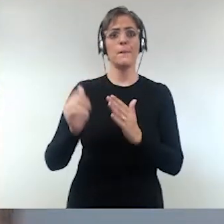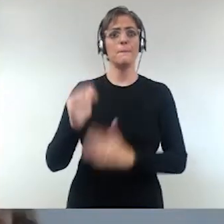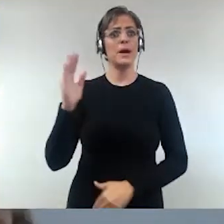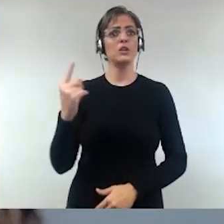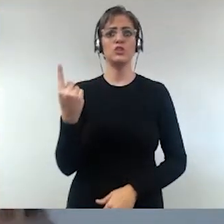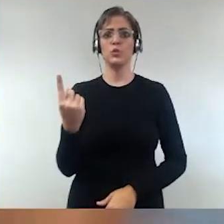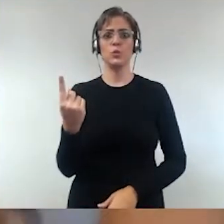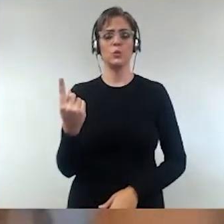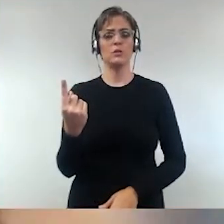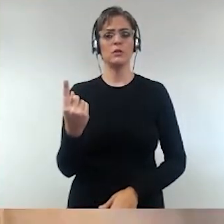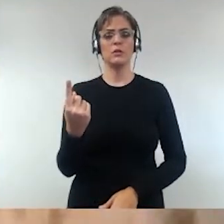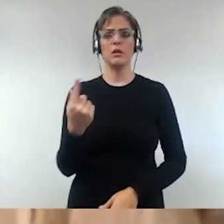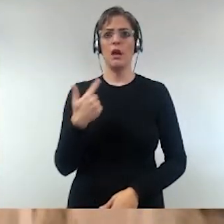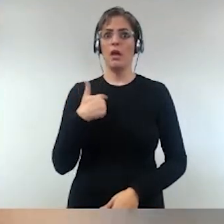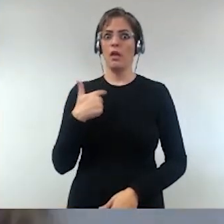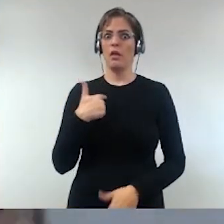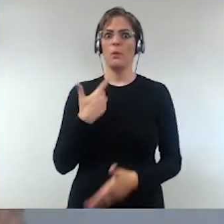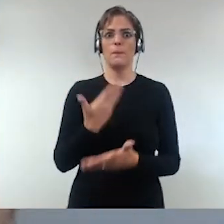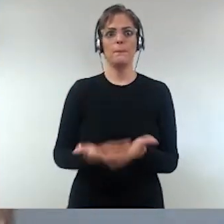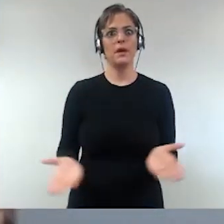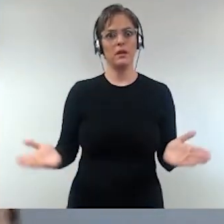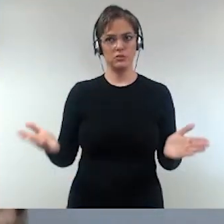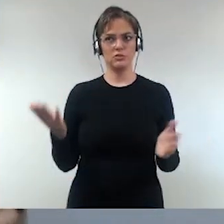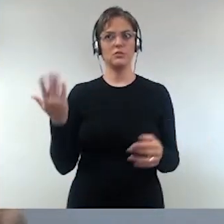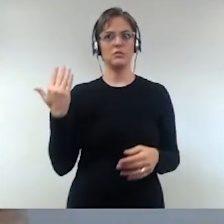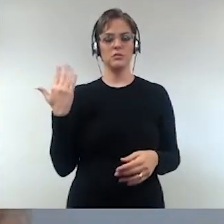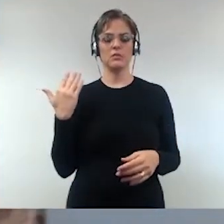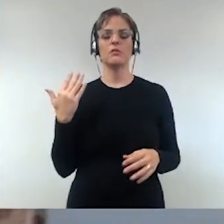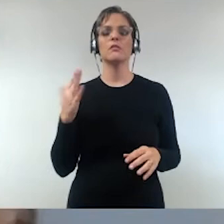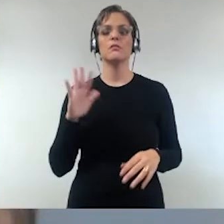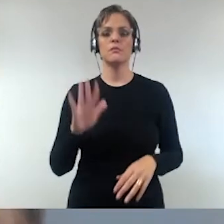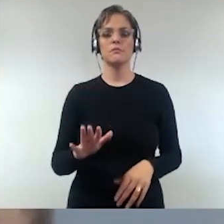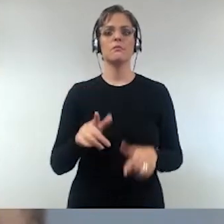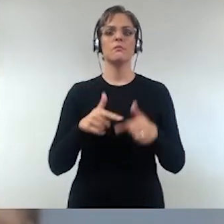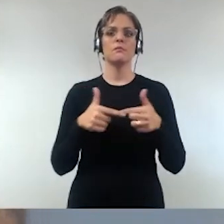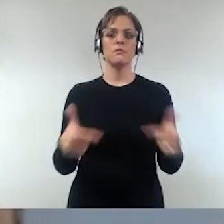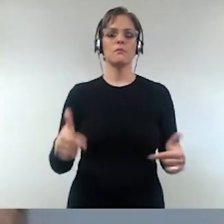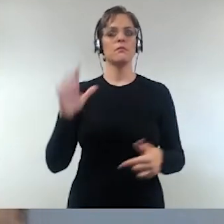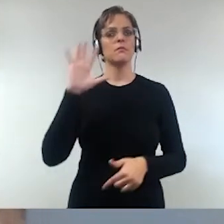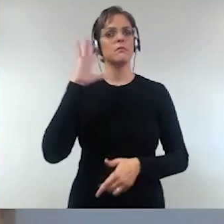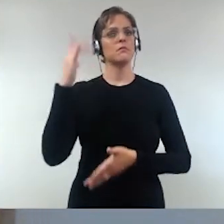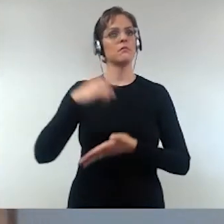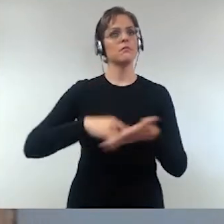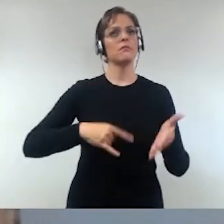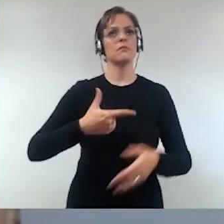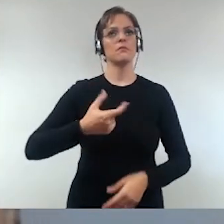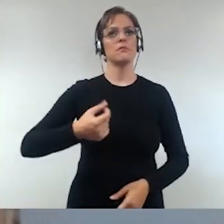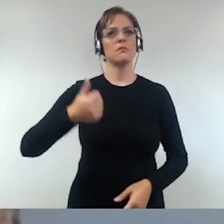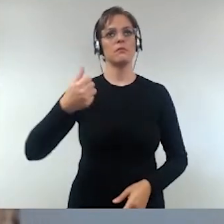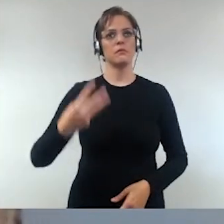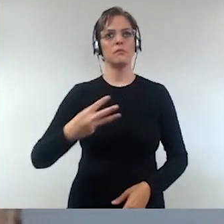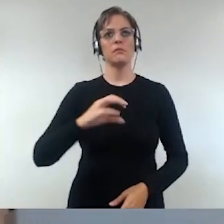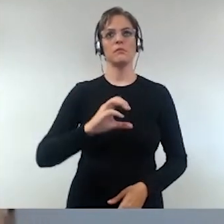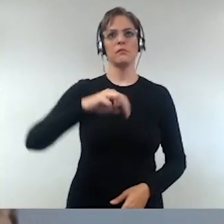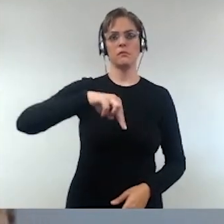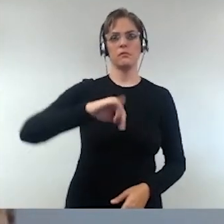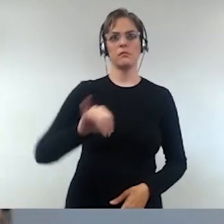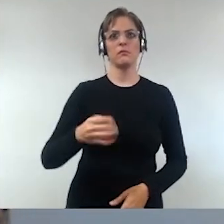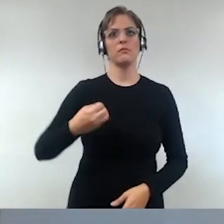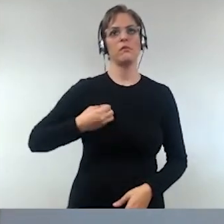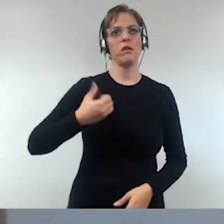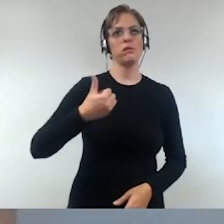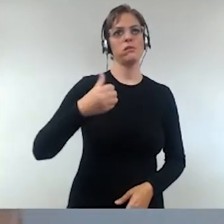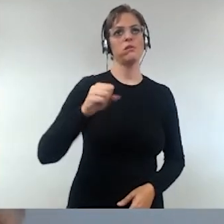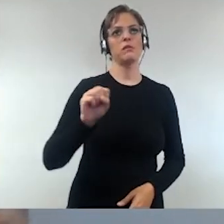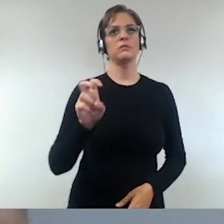eletrônico. Eu confesso que há muito eu me perdi, mas, felizmente, a resolução de 2013 do CNJ,